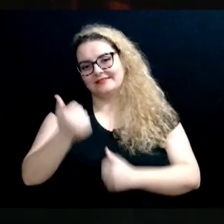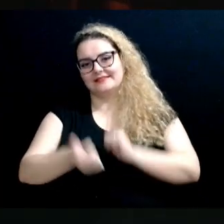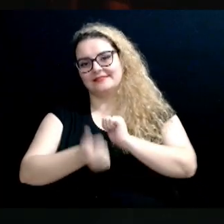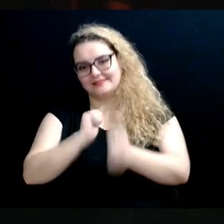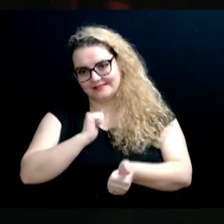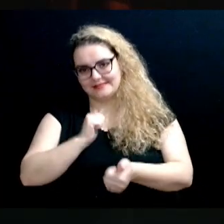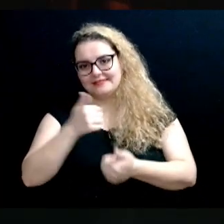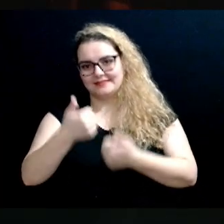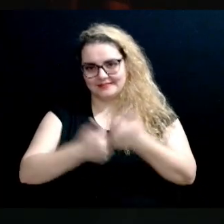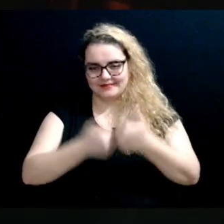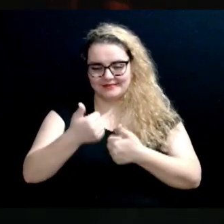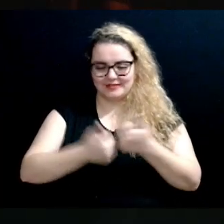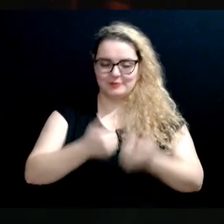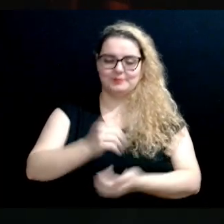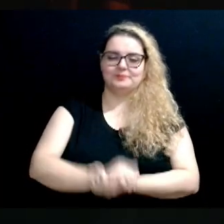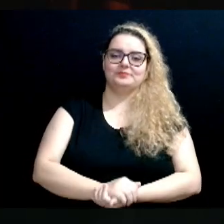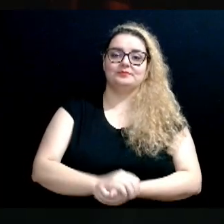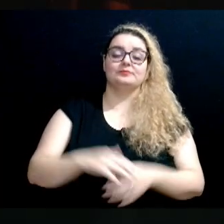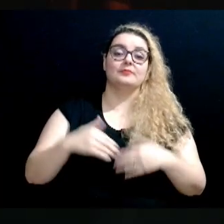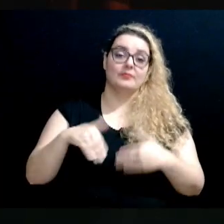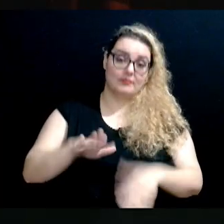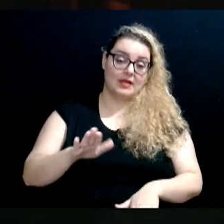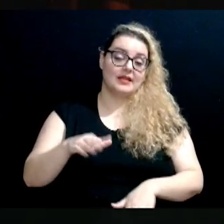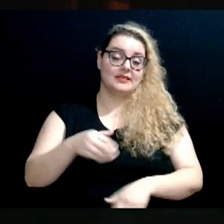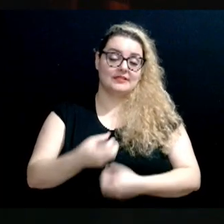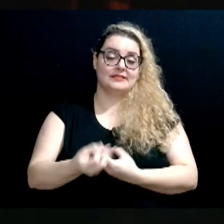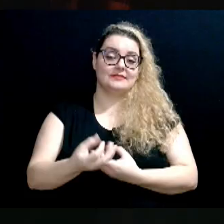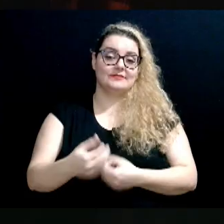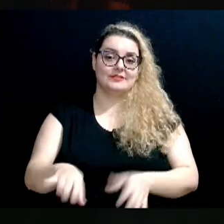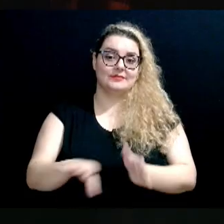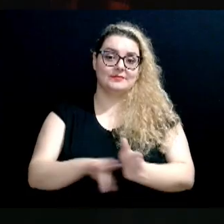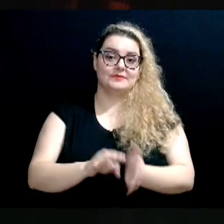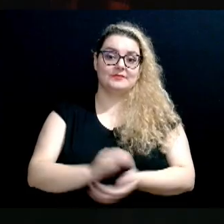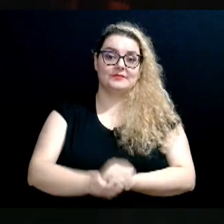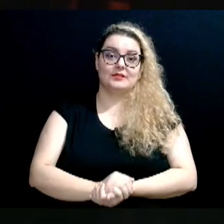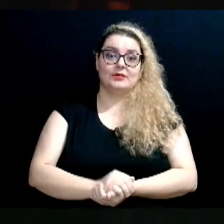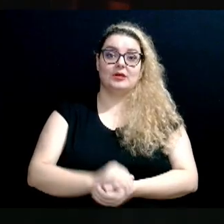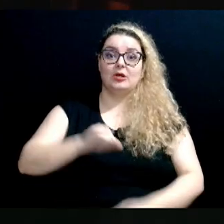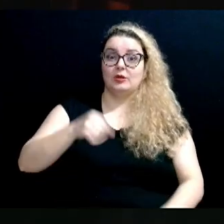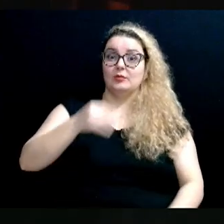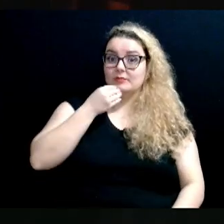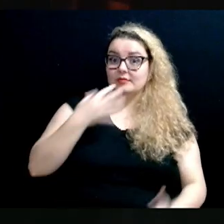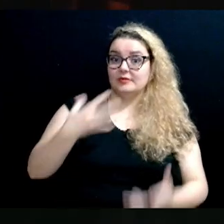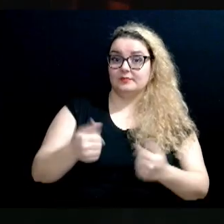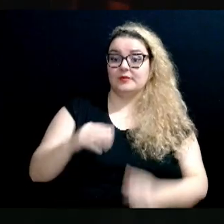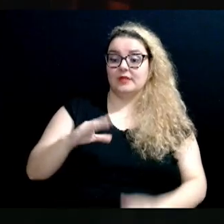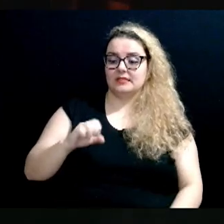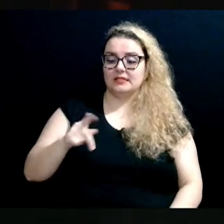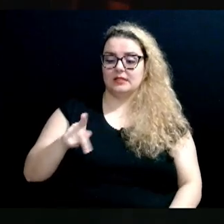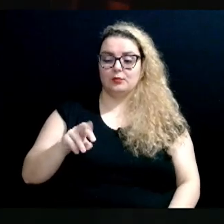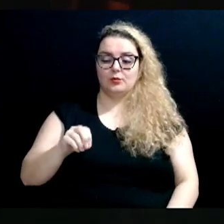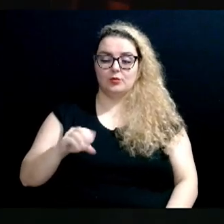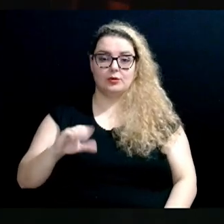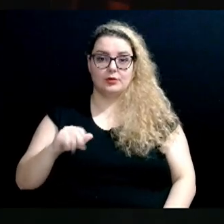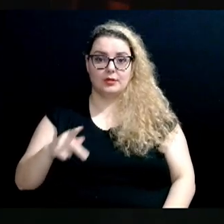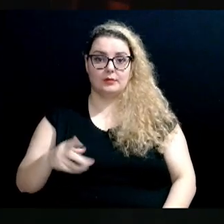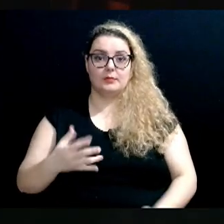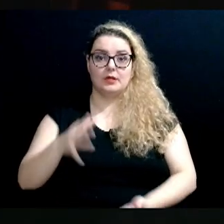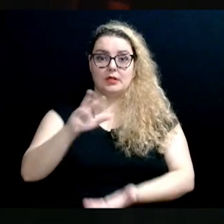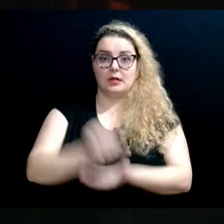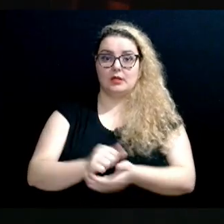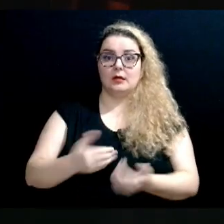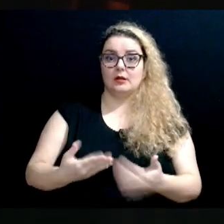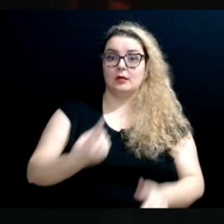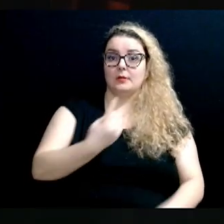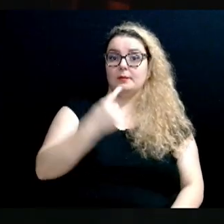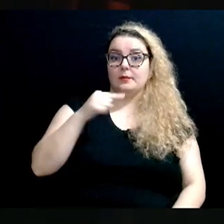futebol. Mais informação chegando, oportunidade maravilhosa, Ceprocamp abriu inscrições para 1.816 vagas